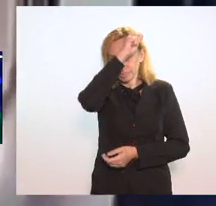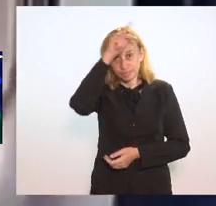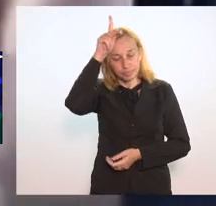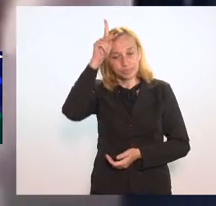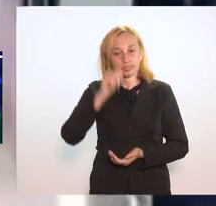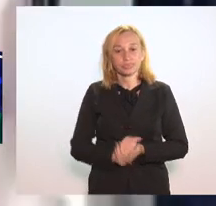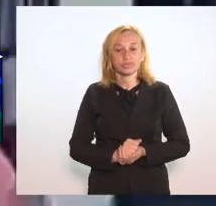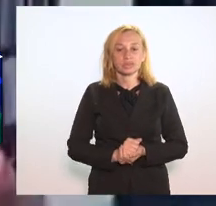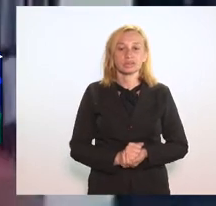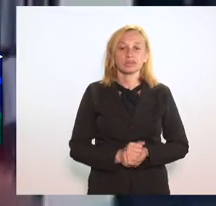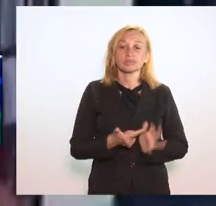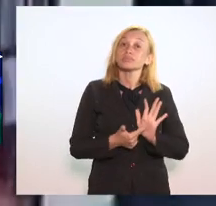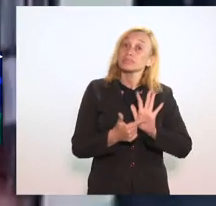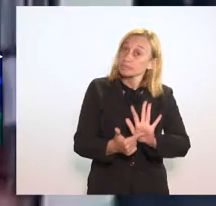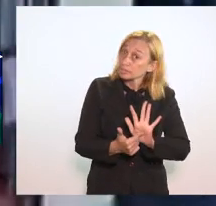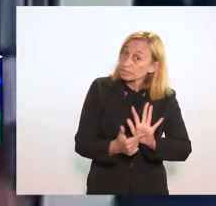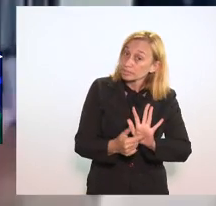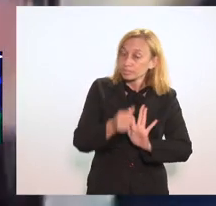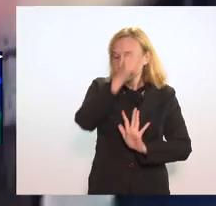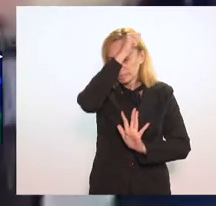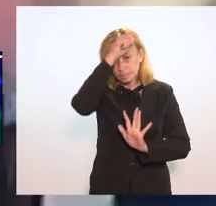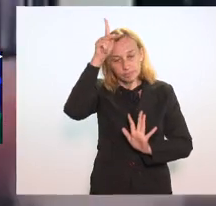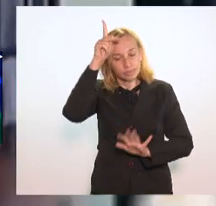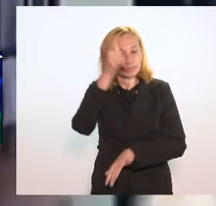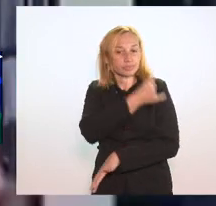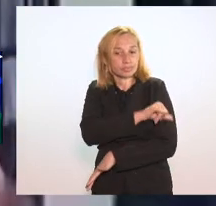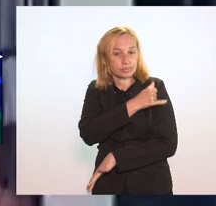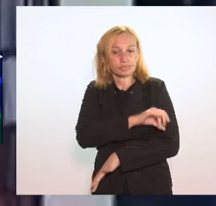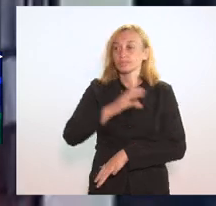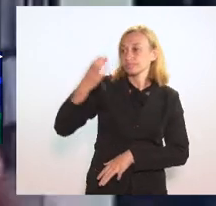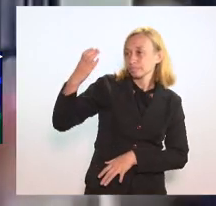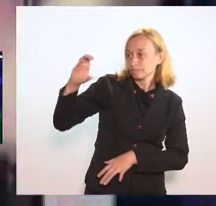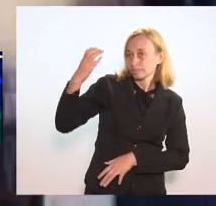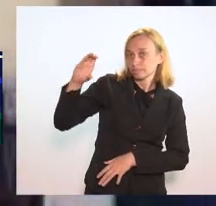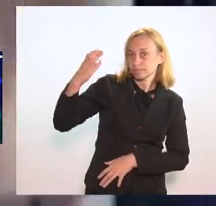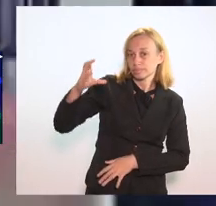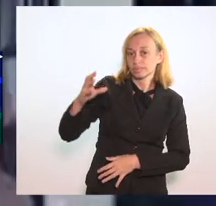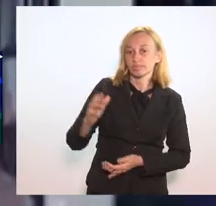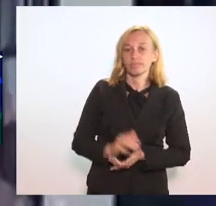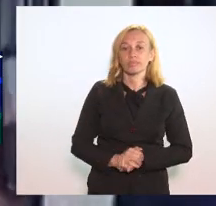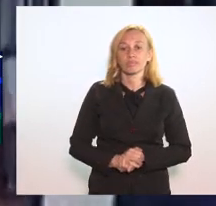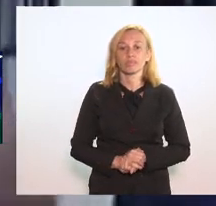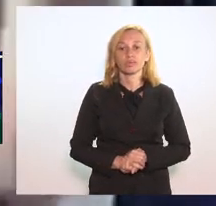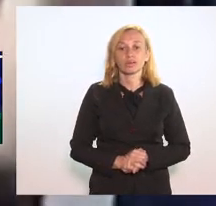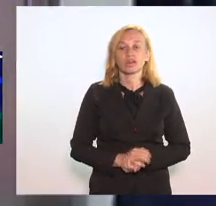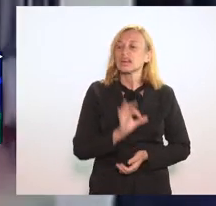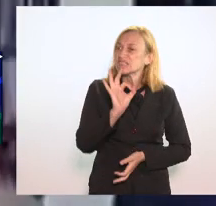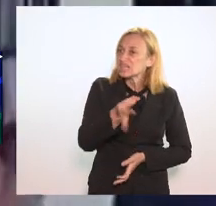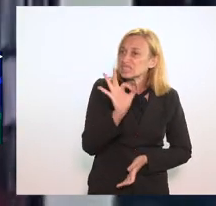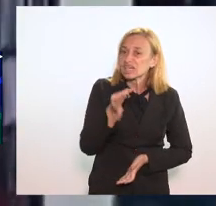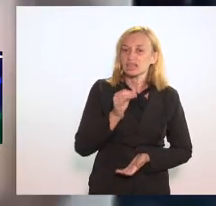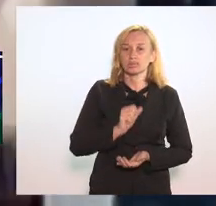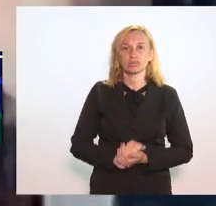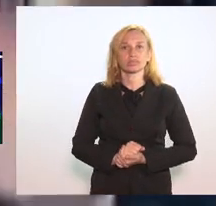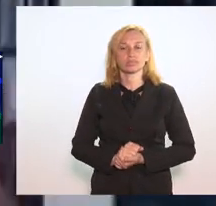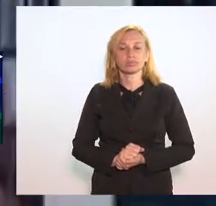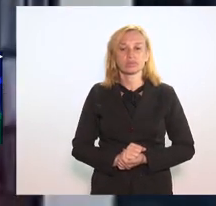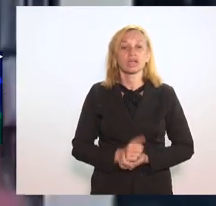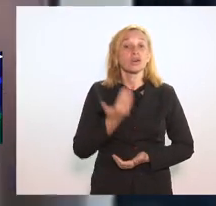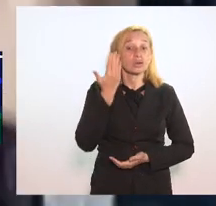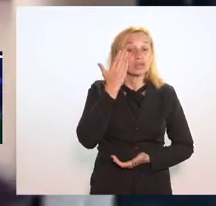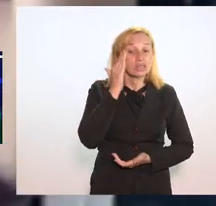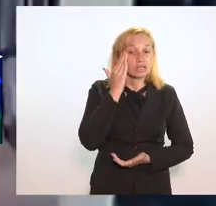estão adotando o prefeito da cidade do Rio de Janeiro para o tanque Niterói está corre aqui e não cabe a